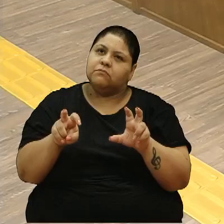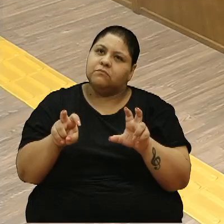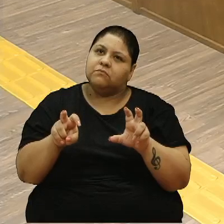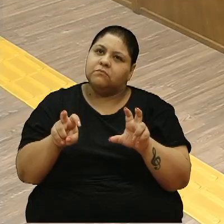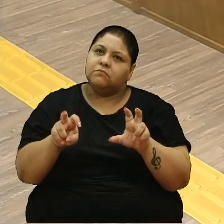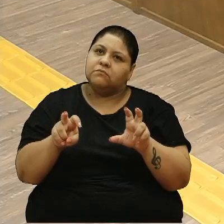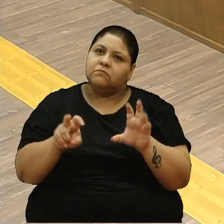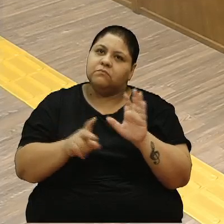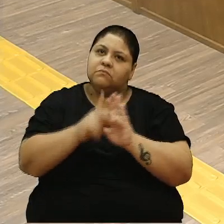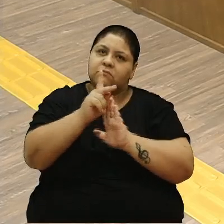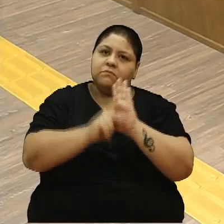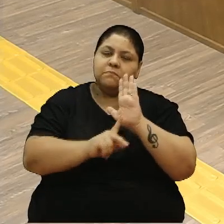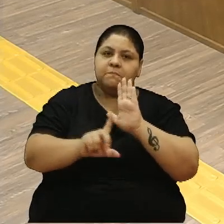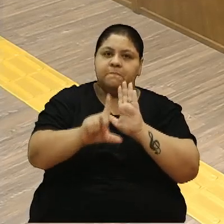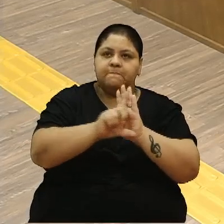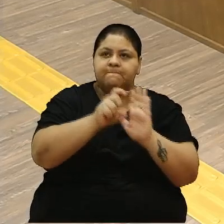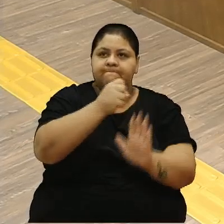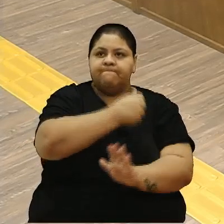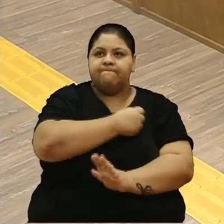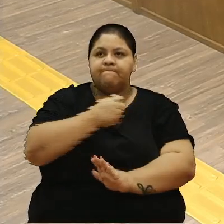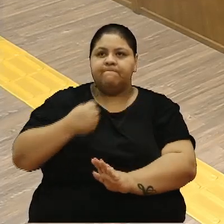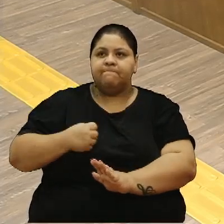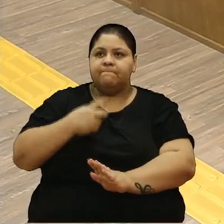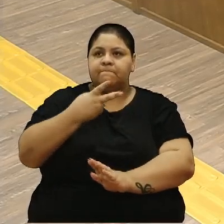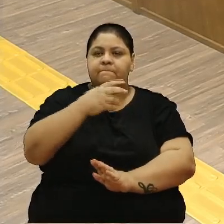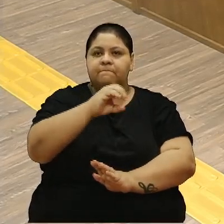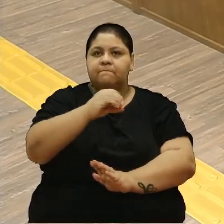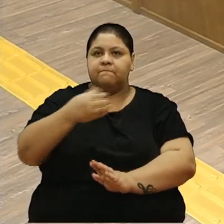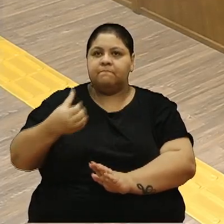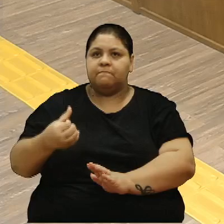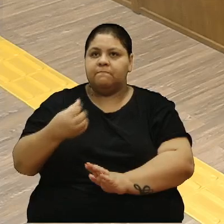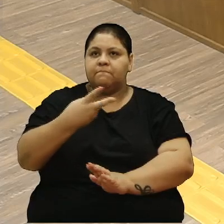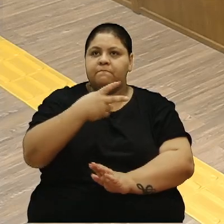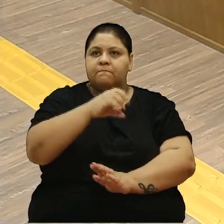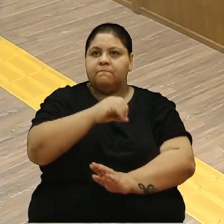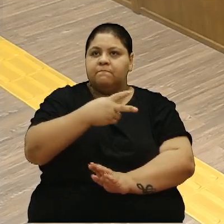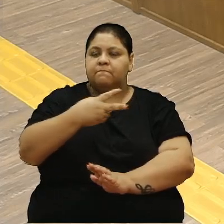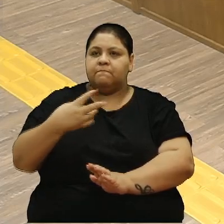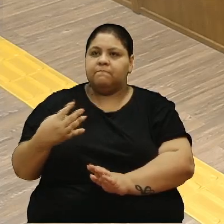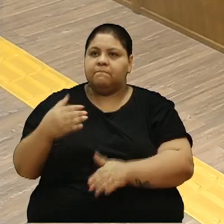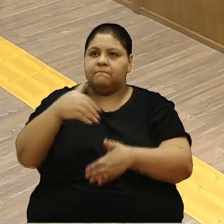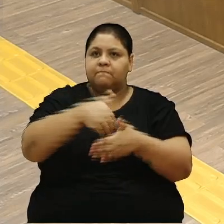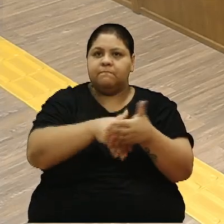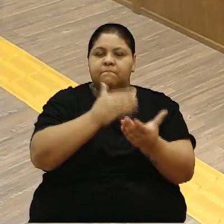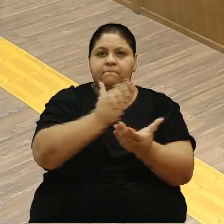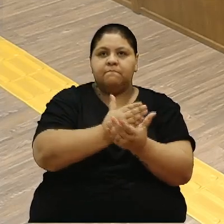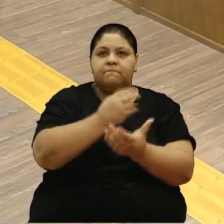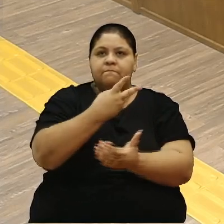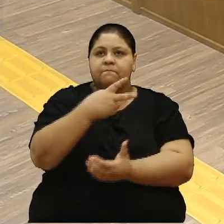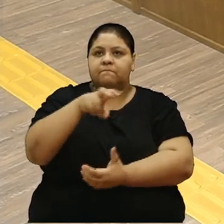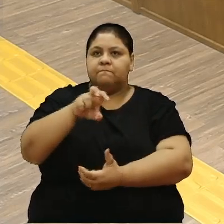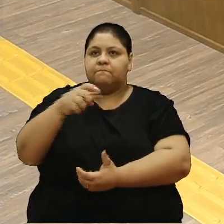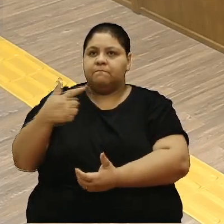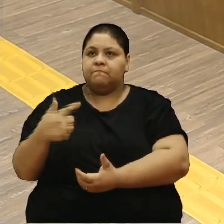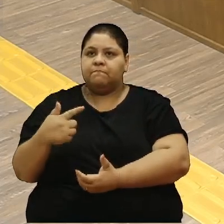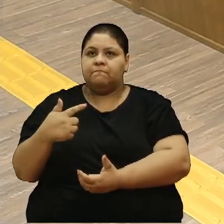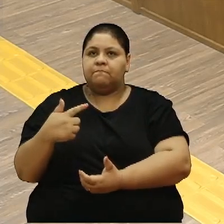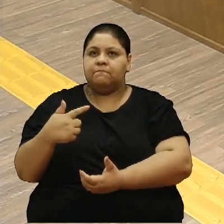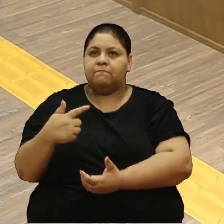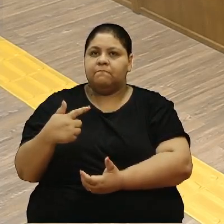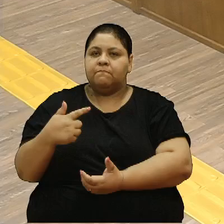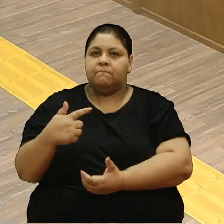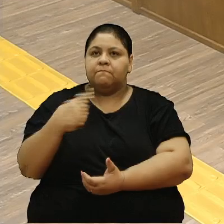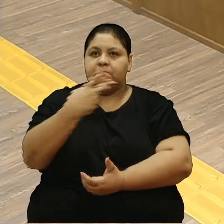quanto ao projeto de lei número 206/2024, contido no processo 257,